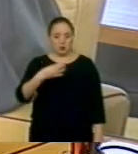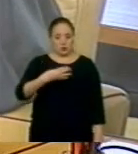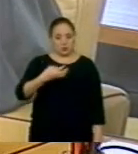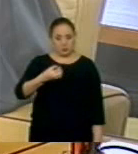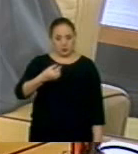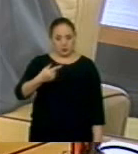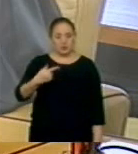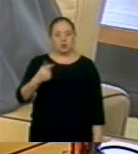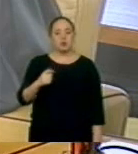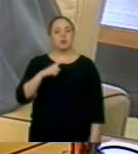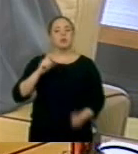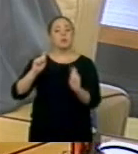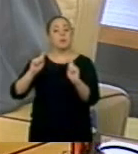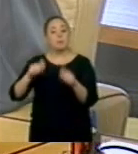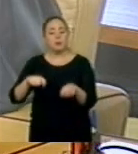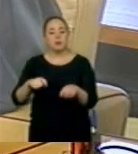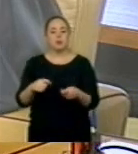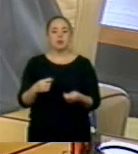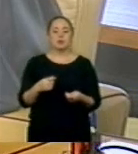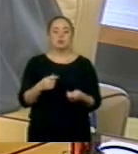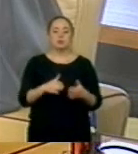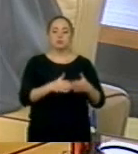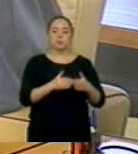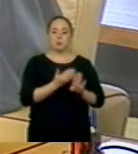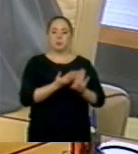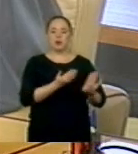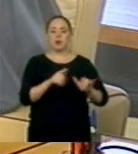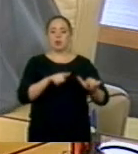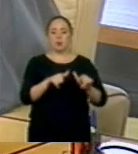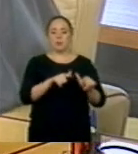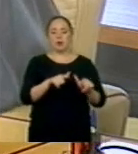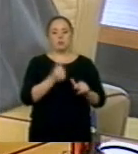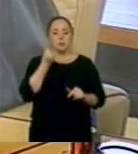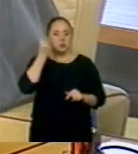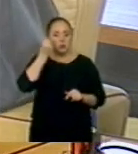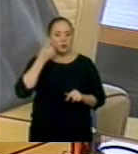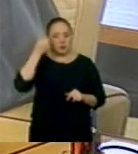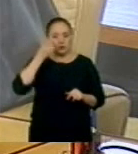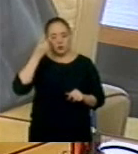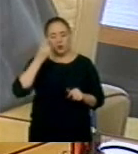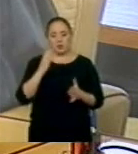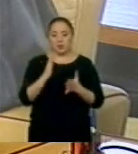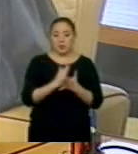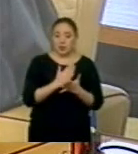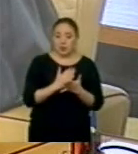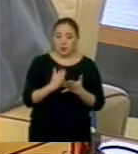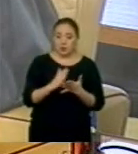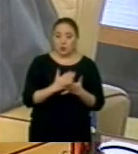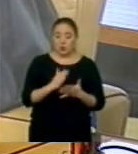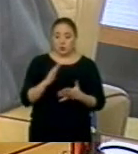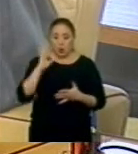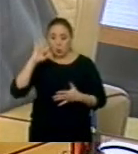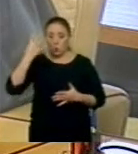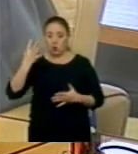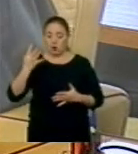a possibilidade de se determinar o afastamento das funções de parlamentares em situações pontuais e